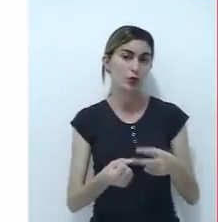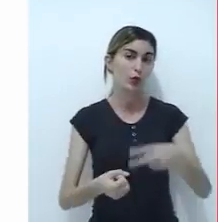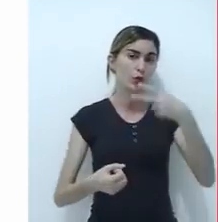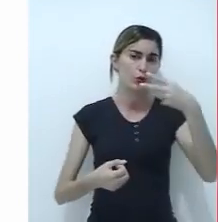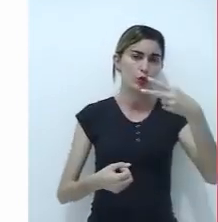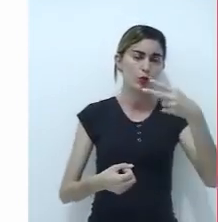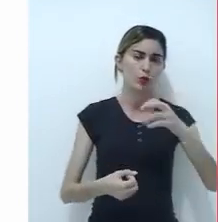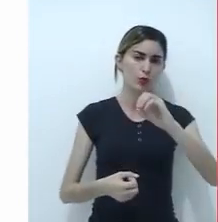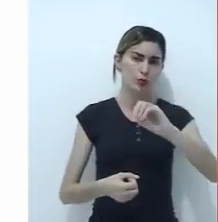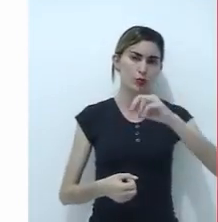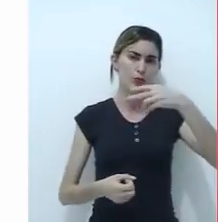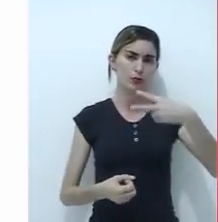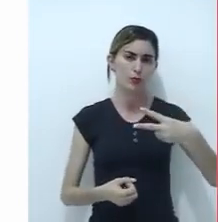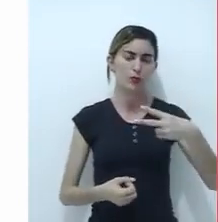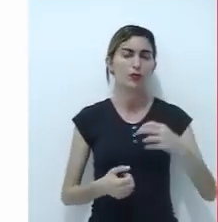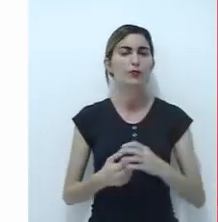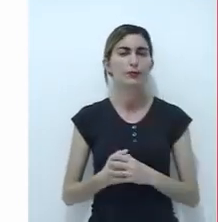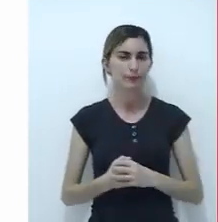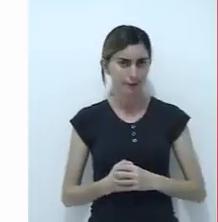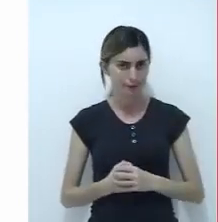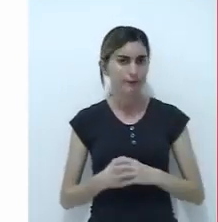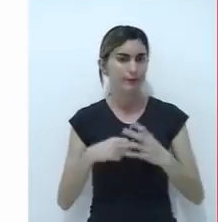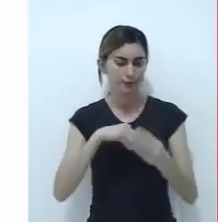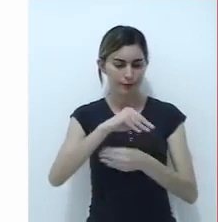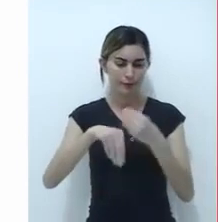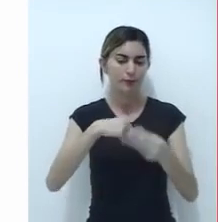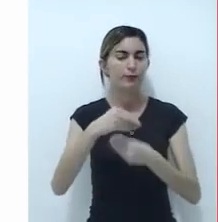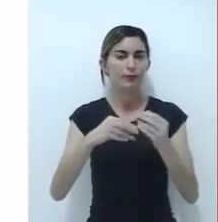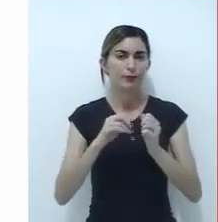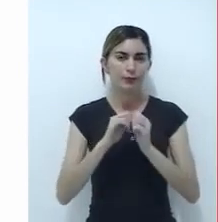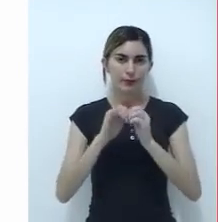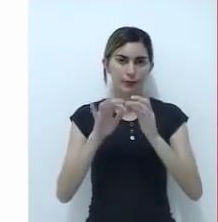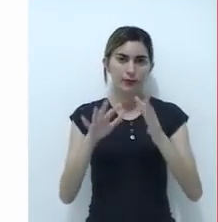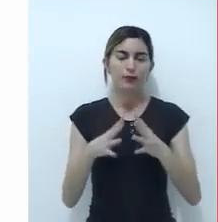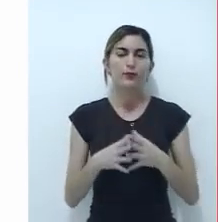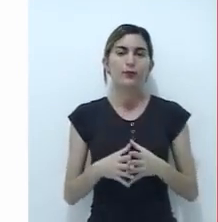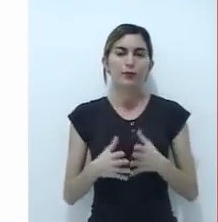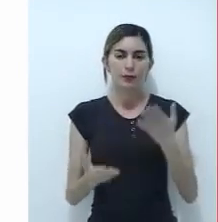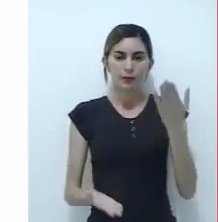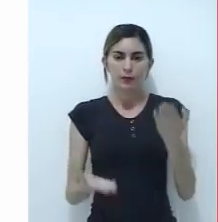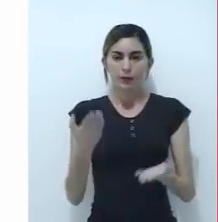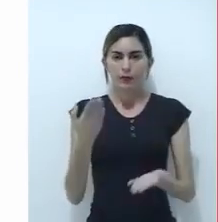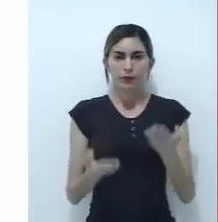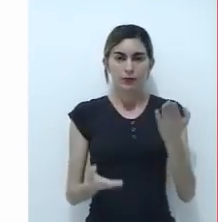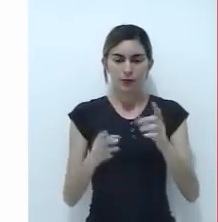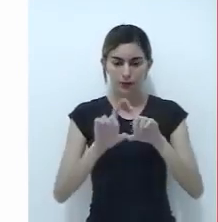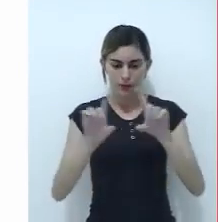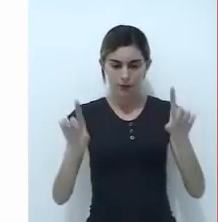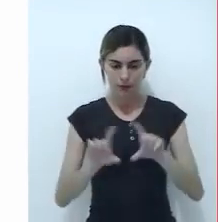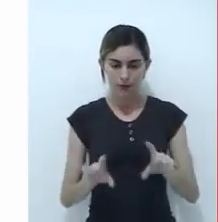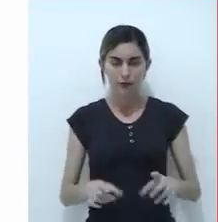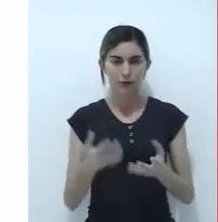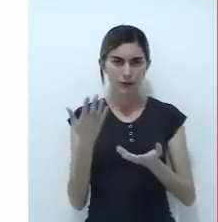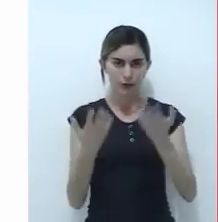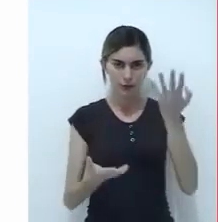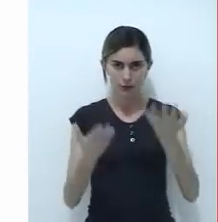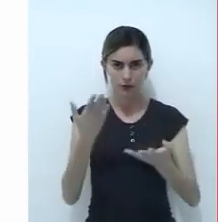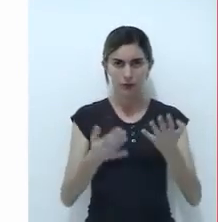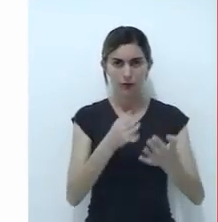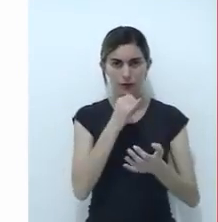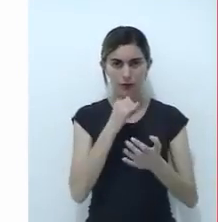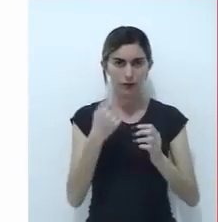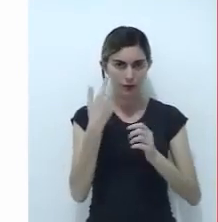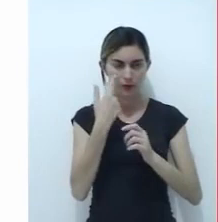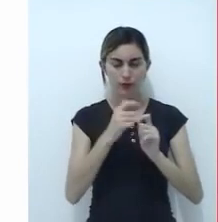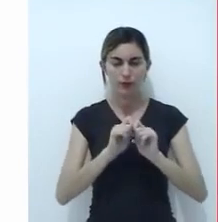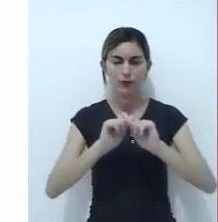e 2 oxigênios, da forma gasosa. No balanceamento de equações, por